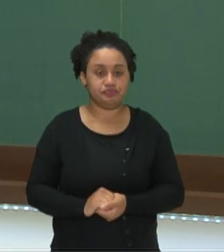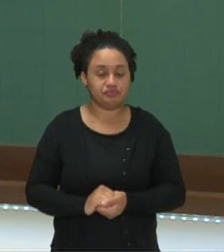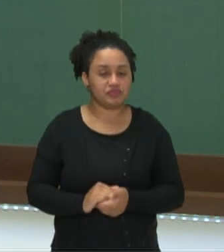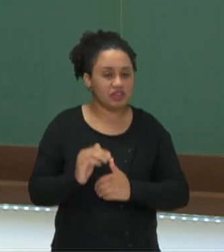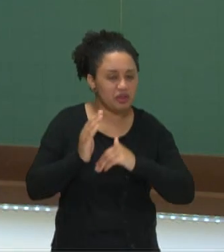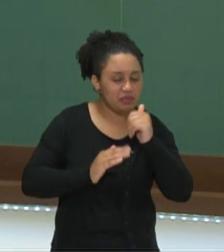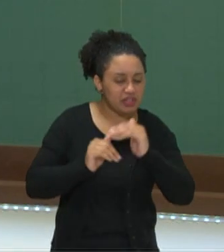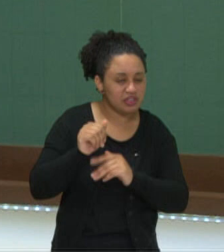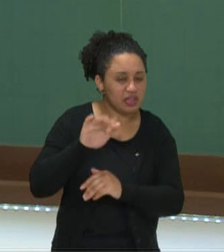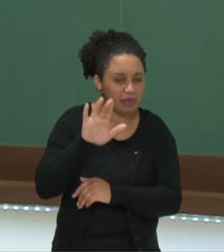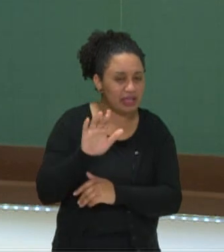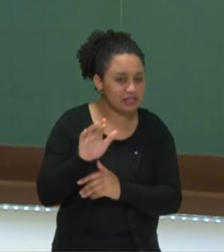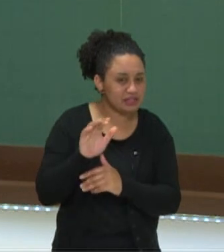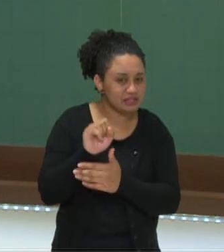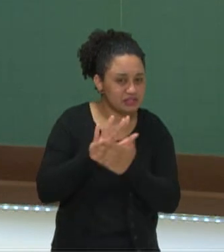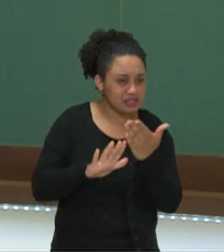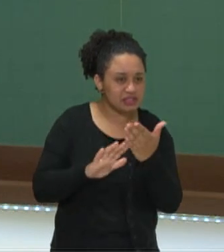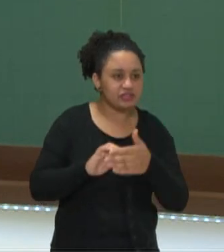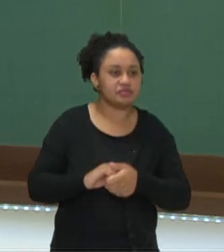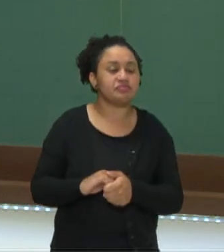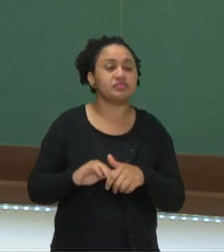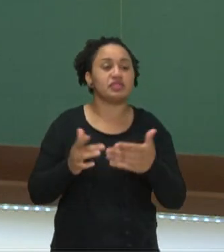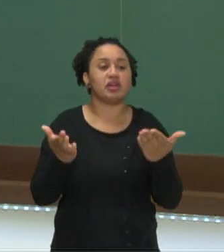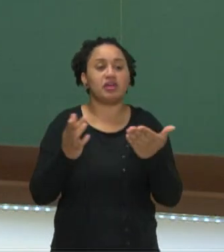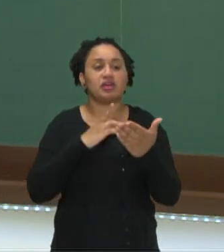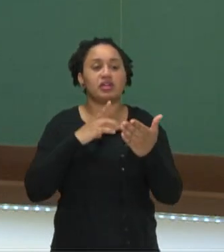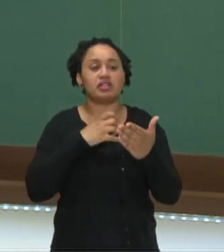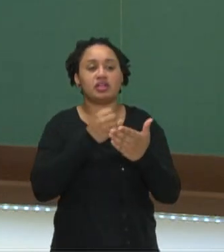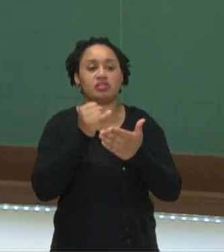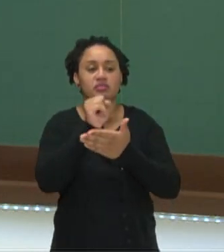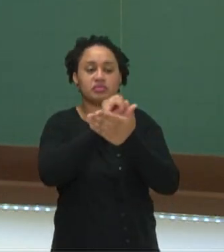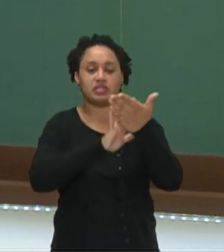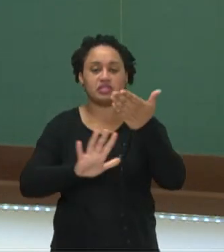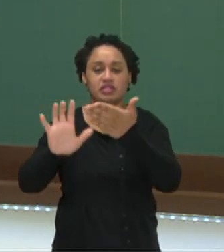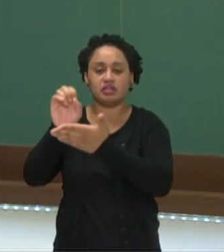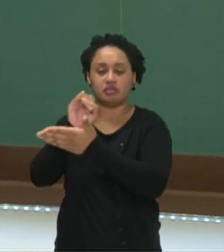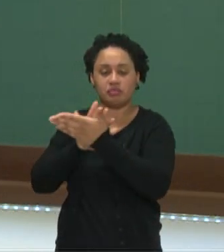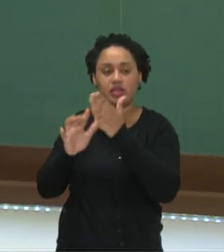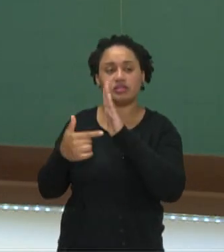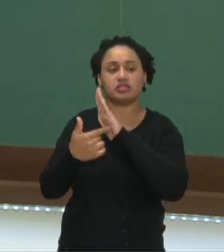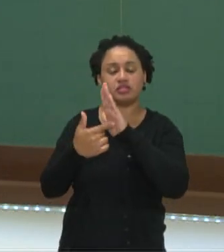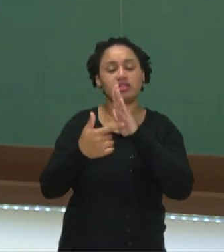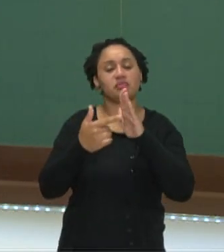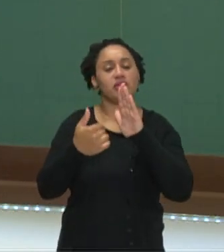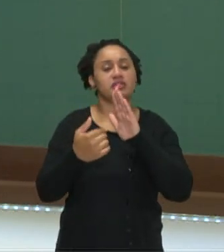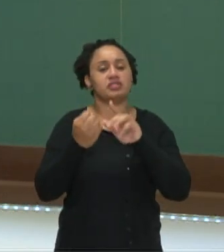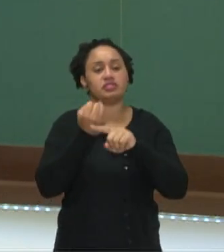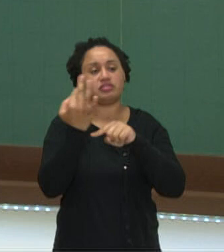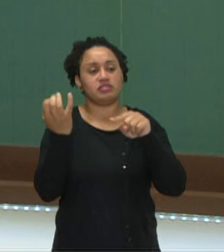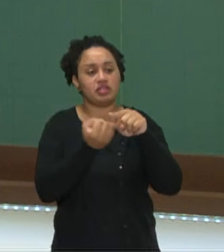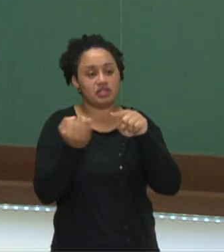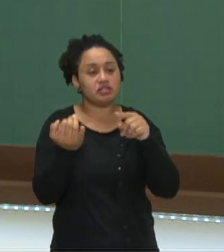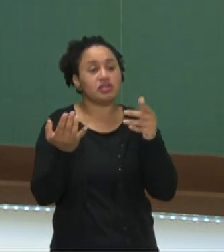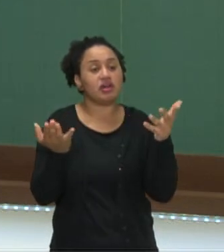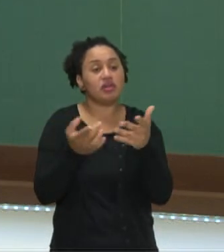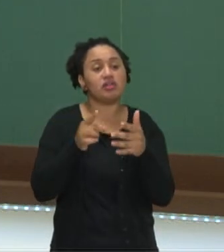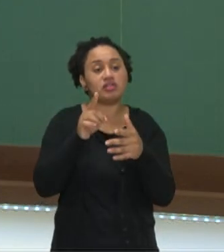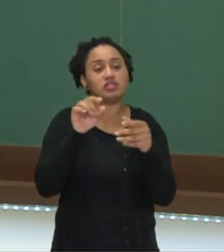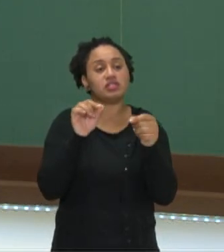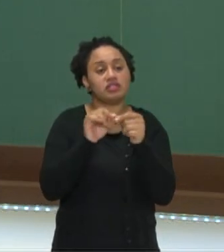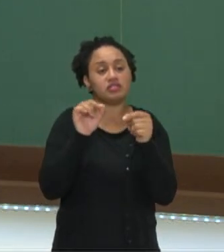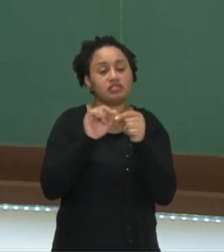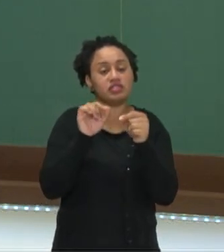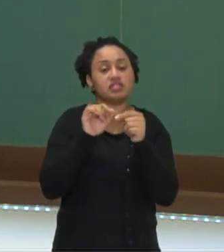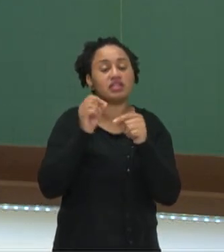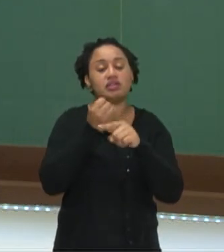Vamos praticar mais um pouquinho? Então, aqui eu tenho algumas figuras que representam frações e você vai dar a